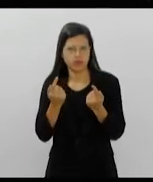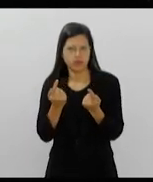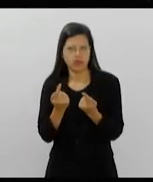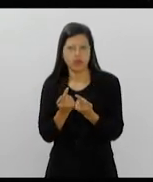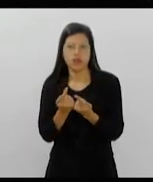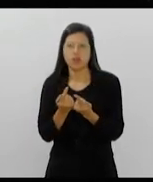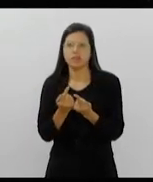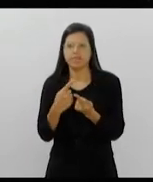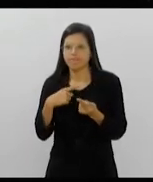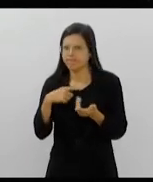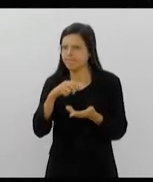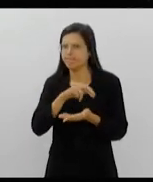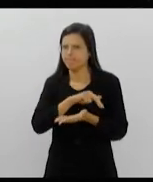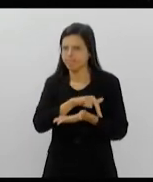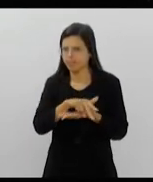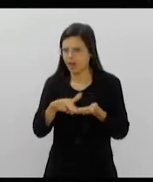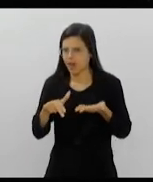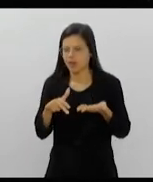são muitas,